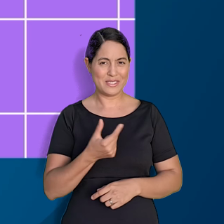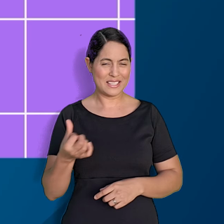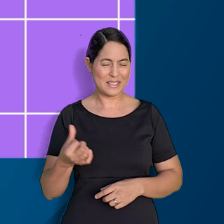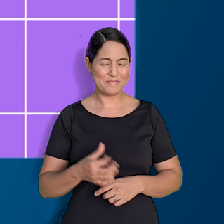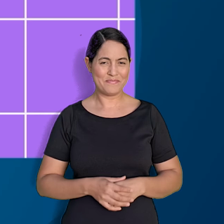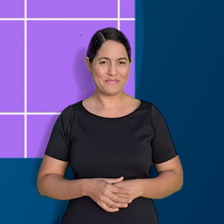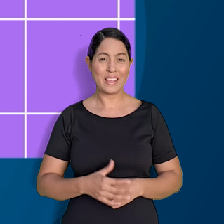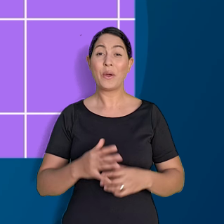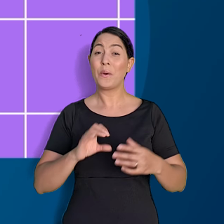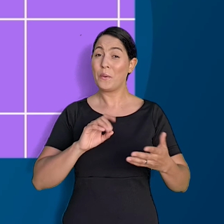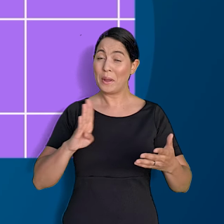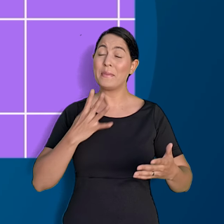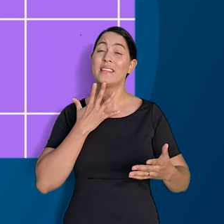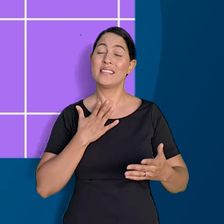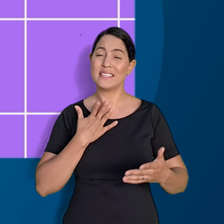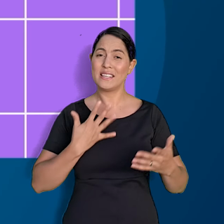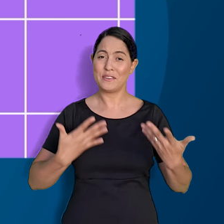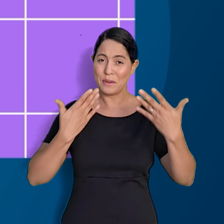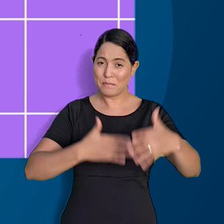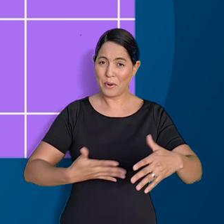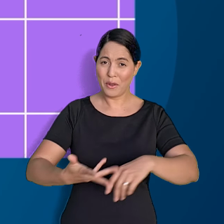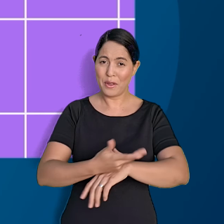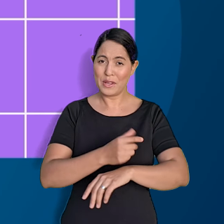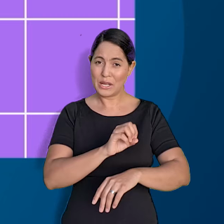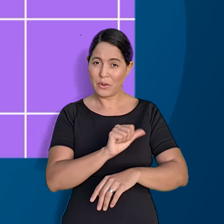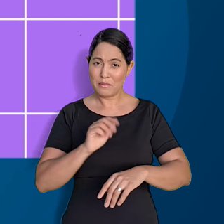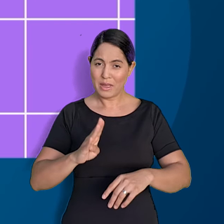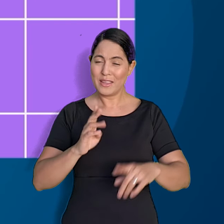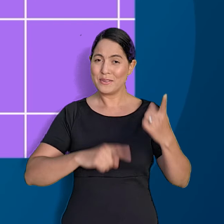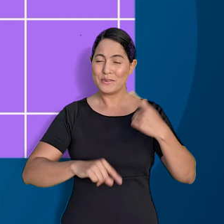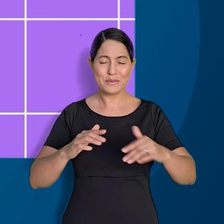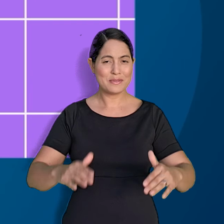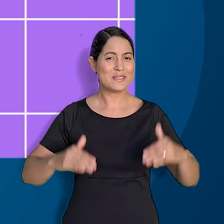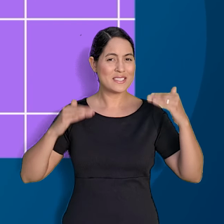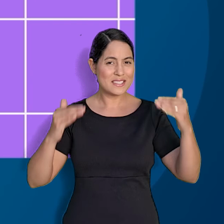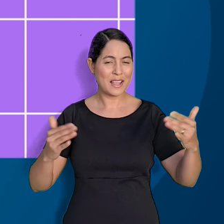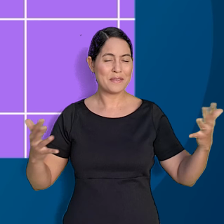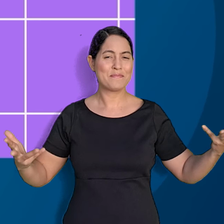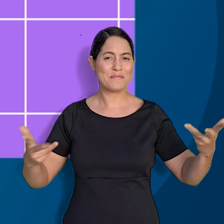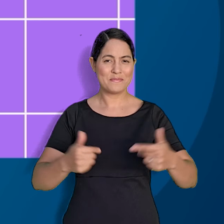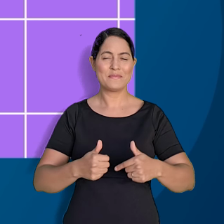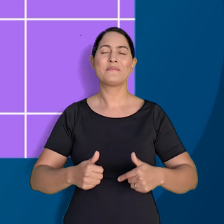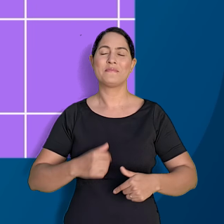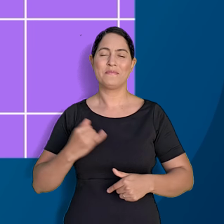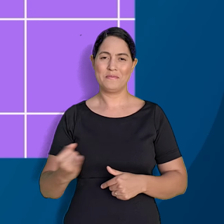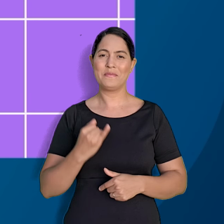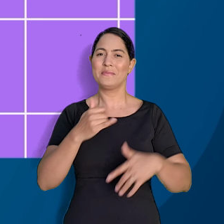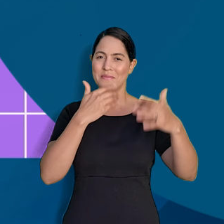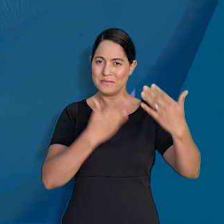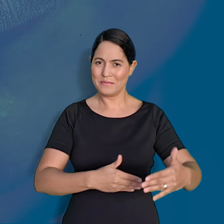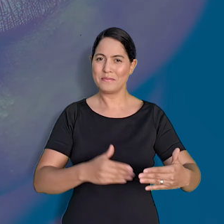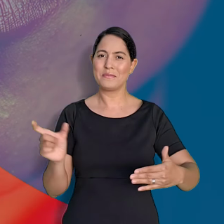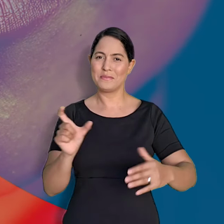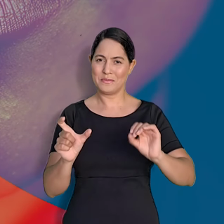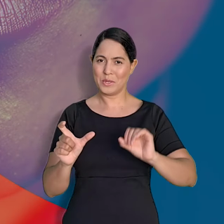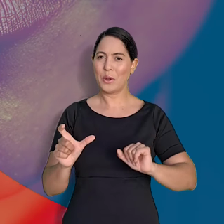deseja sucesso a todos em nossa prova de qualidade, requisito fundamental para a emissão do registro na Ordem dos Advogados do